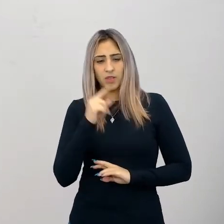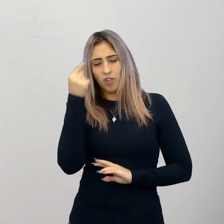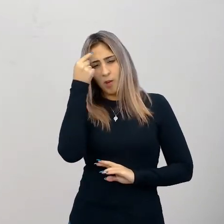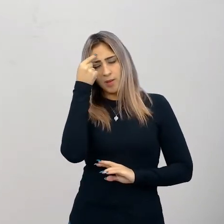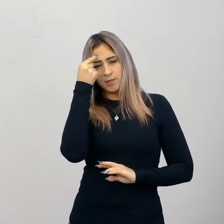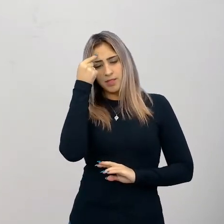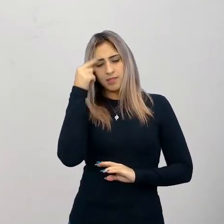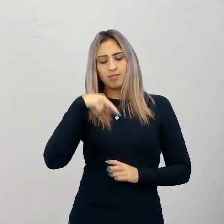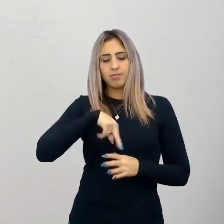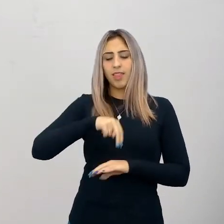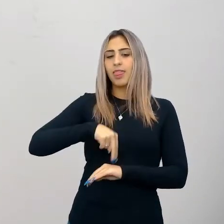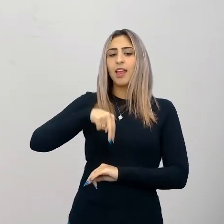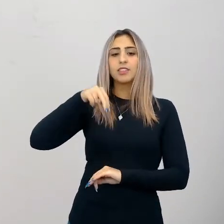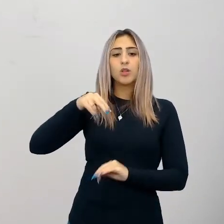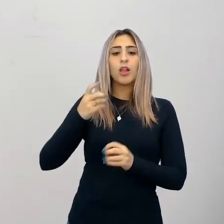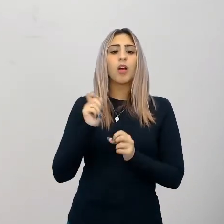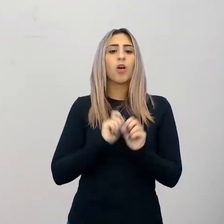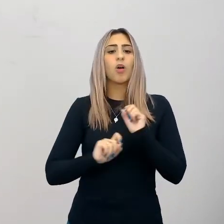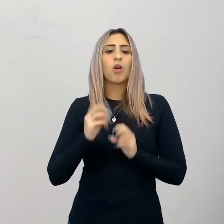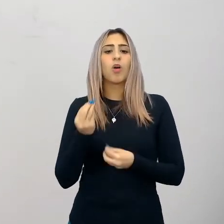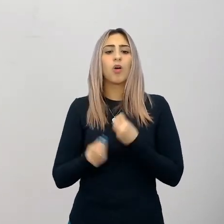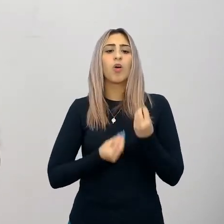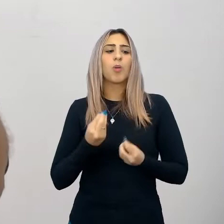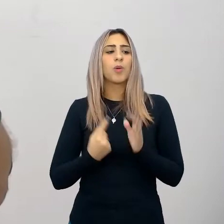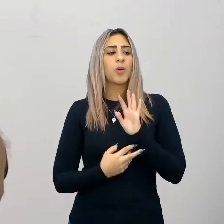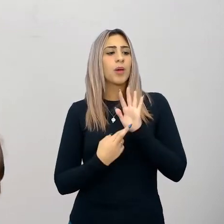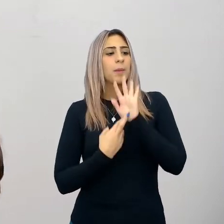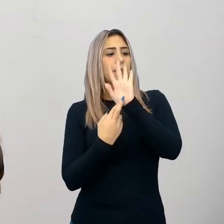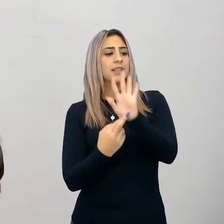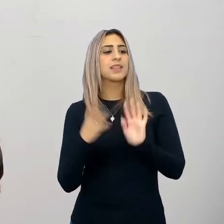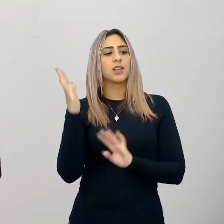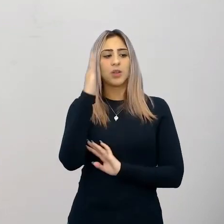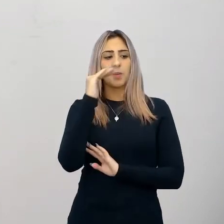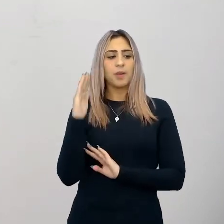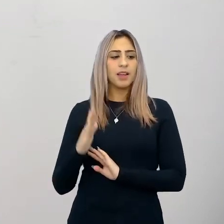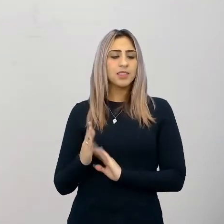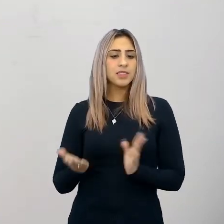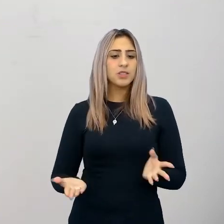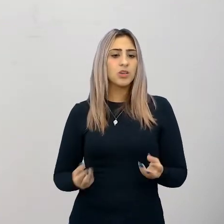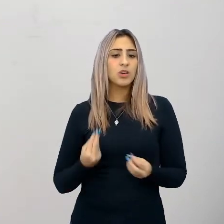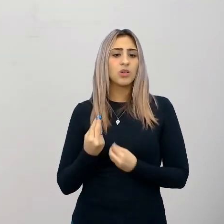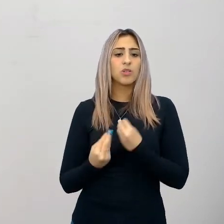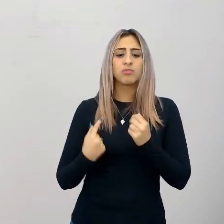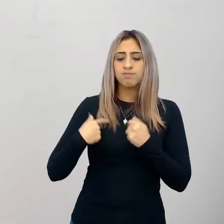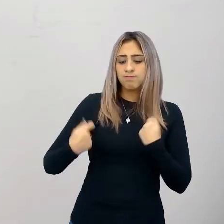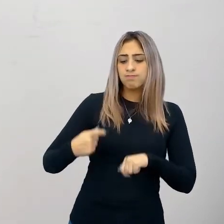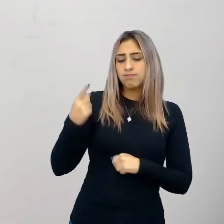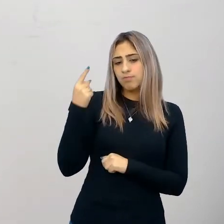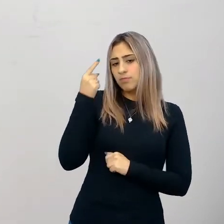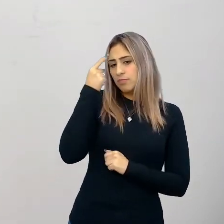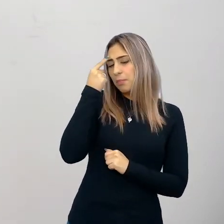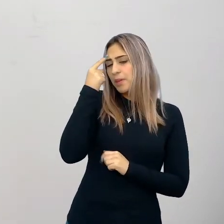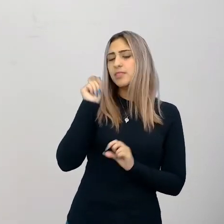identidade nacional, como é que eles representam o Brasil, mas também temos que pensar